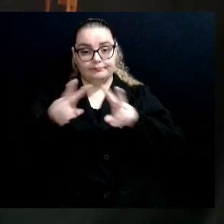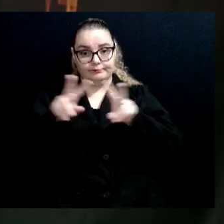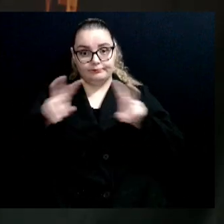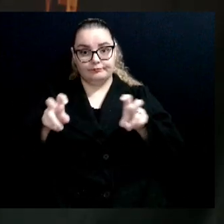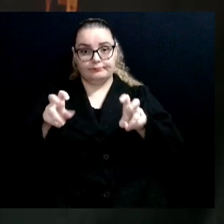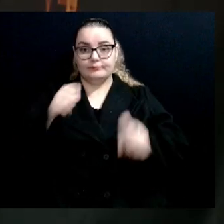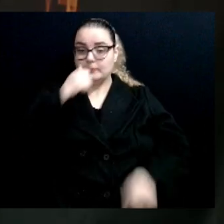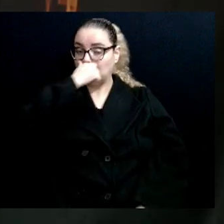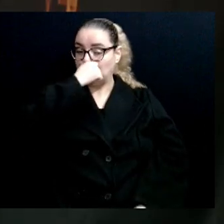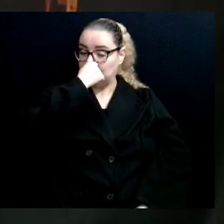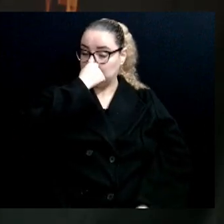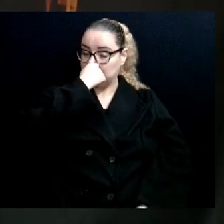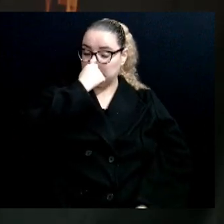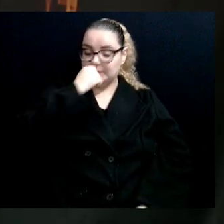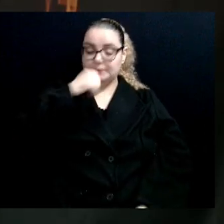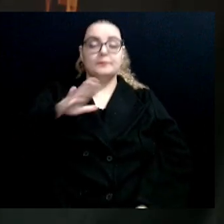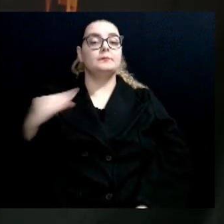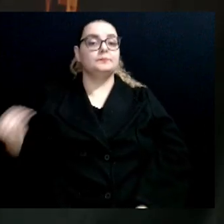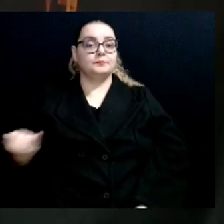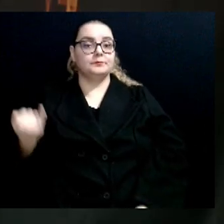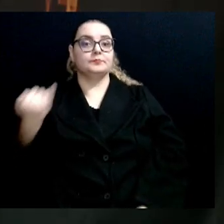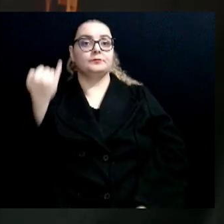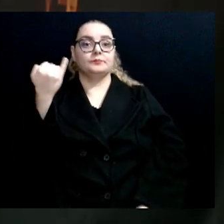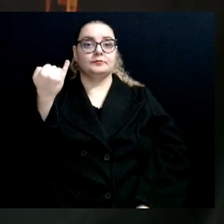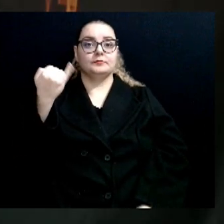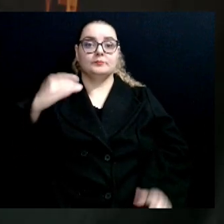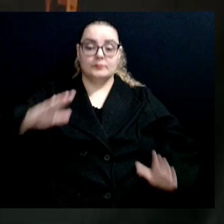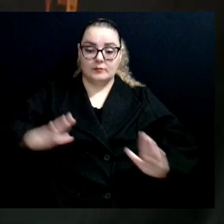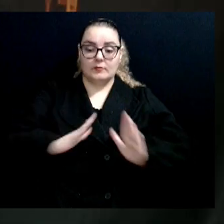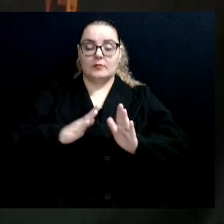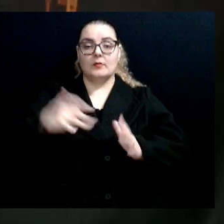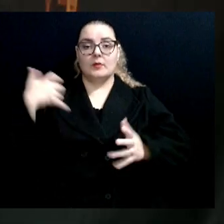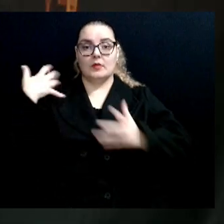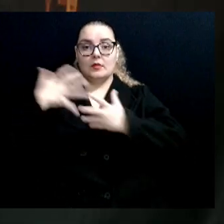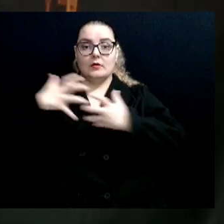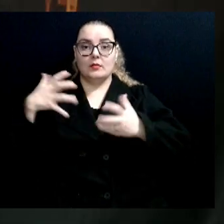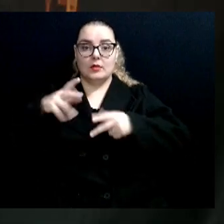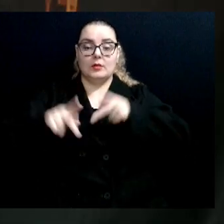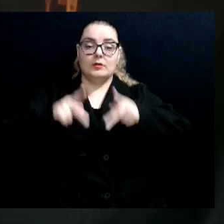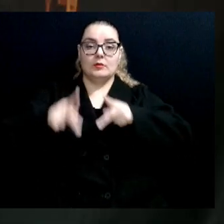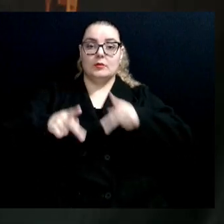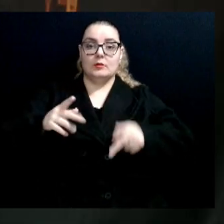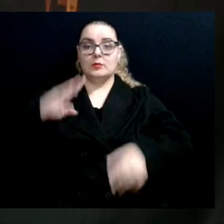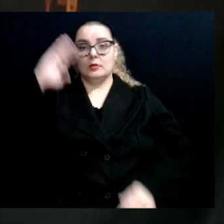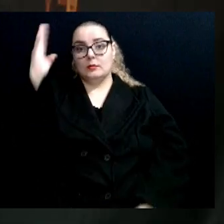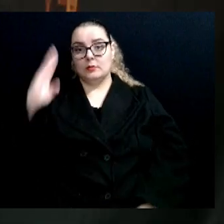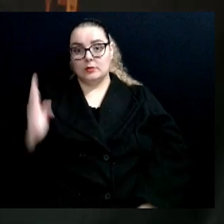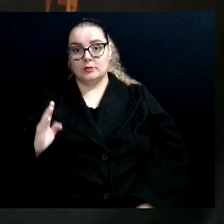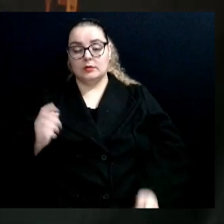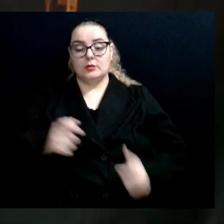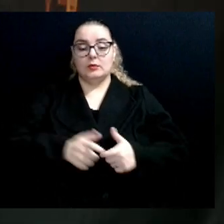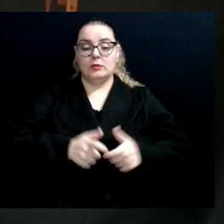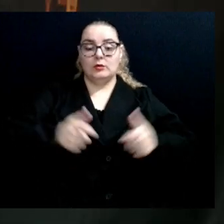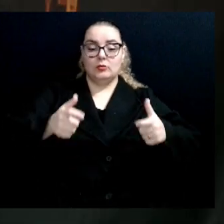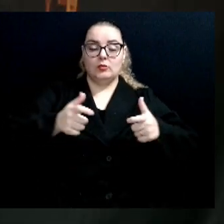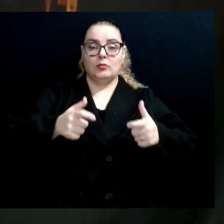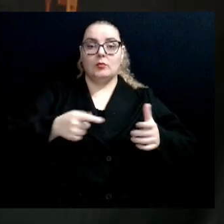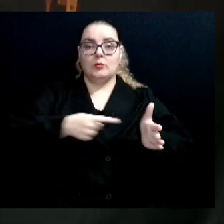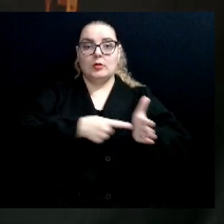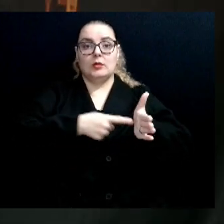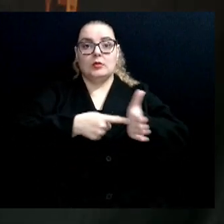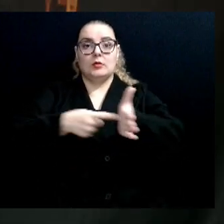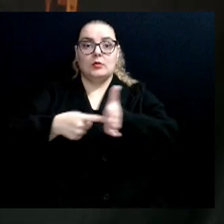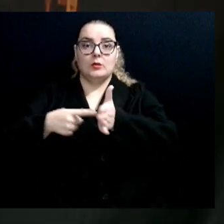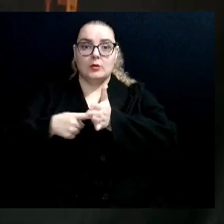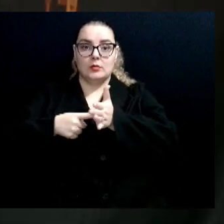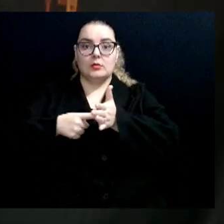mais importante diante do envelhecimento da população brasileira e também do aumento das denúncias de maus-tratos em